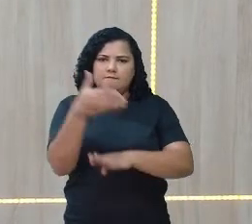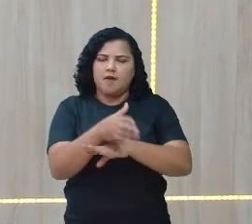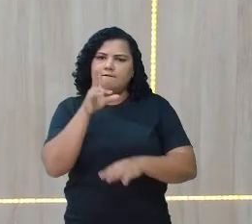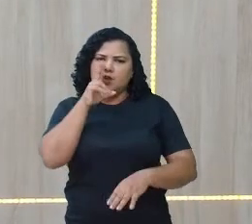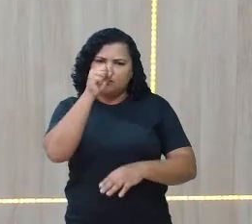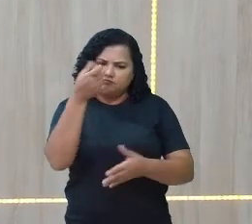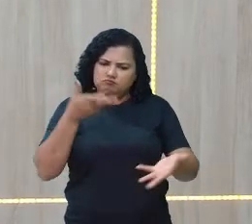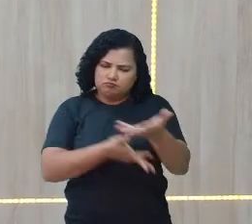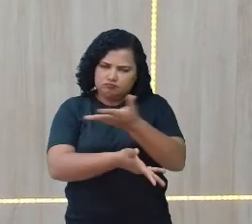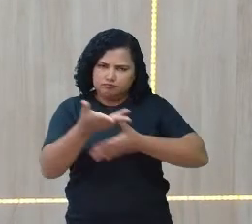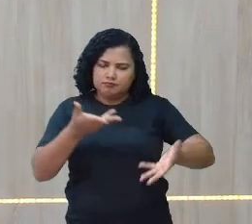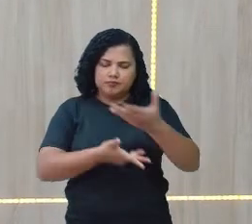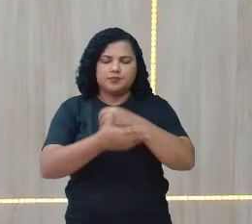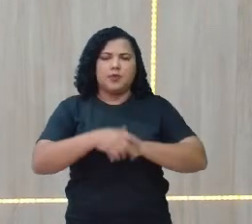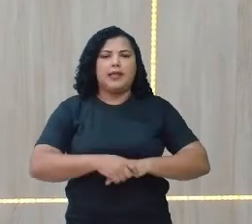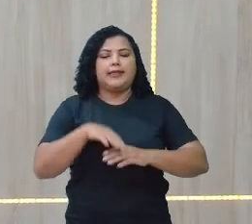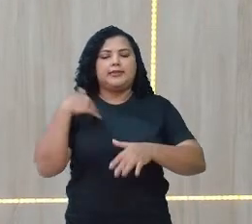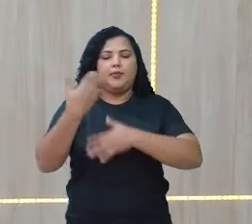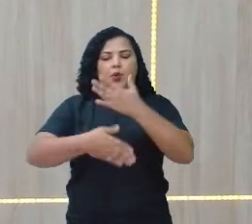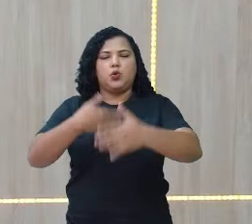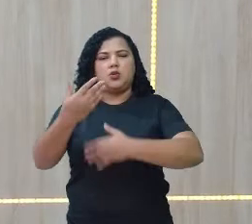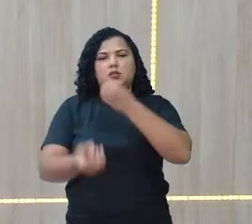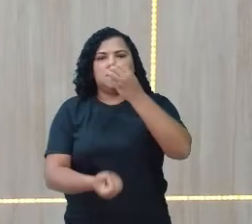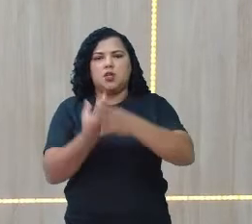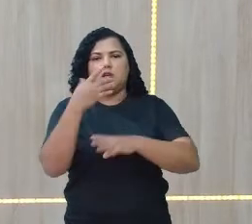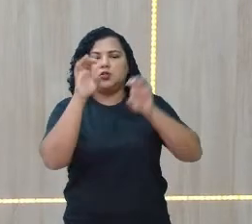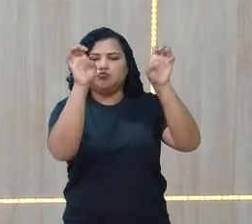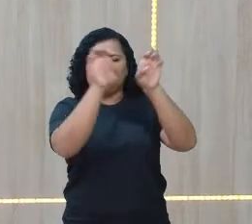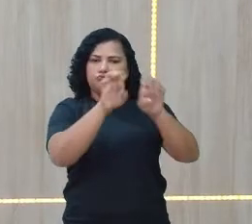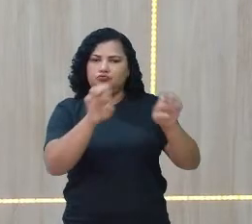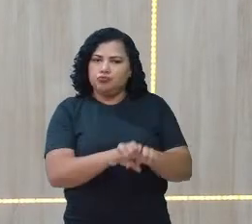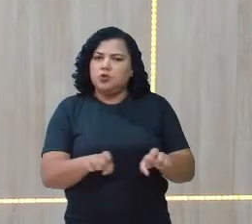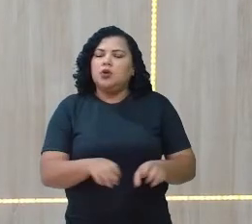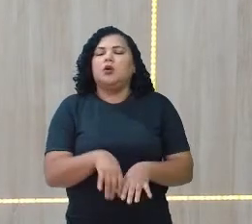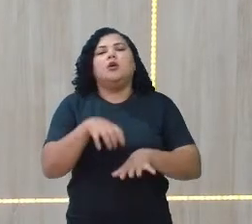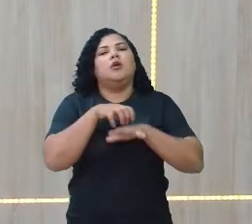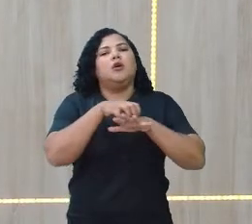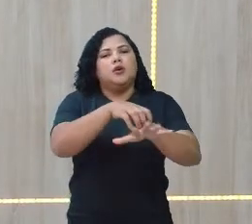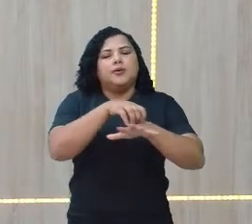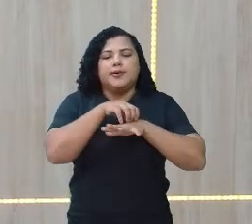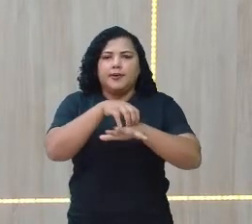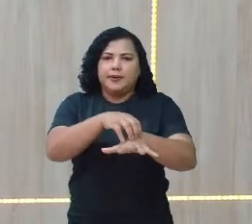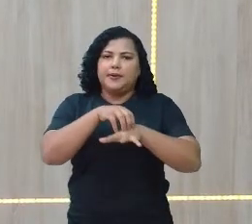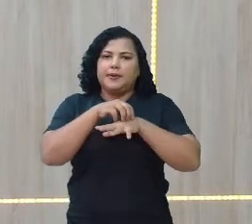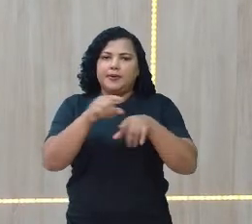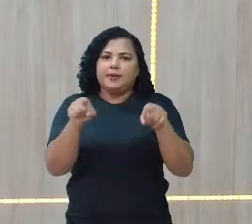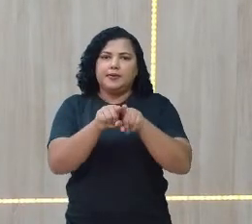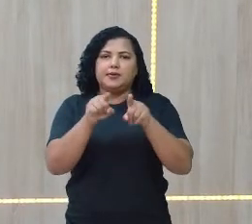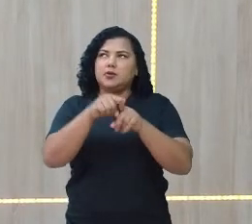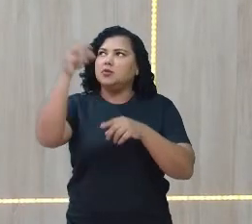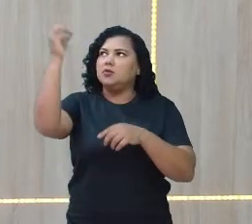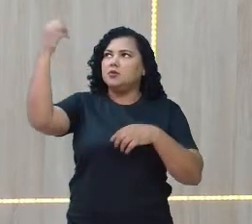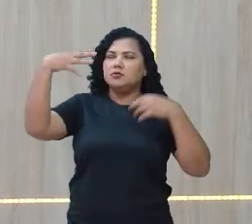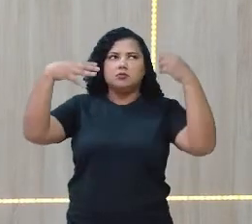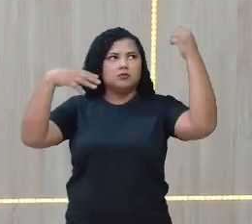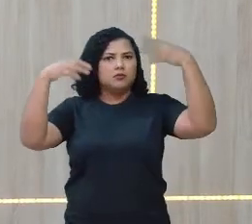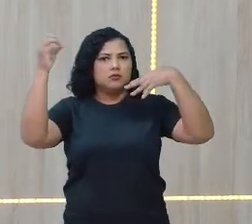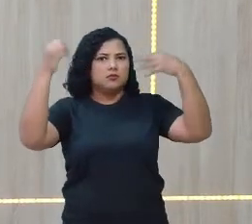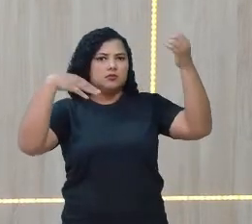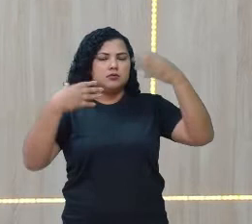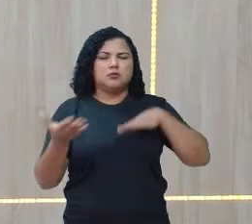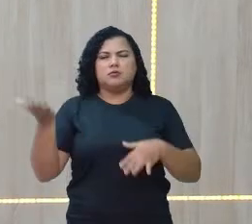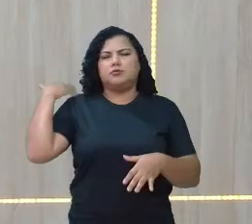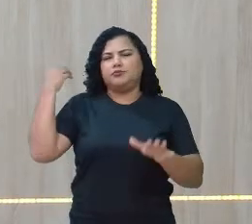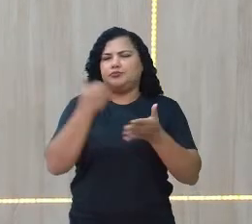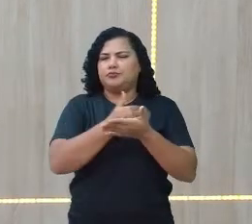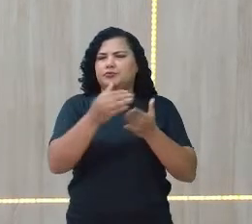E todo o processo de montagem de uma infraestrutura, de transporte, de iluminação, que lá no começo do